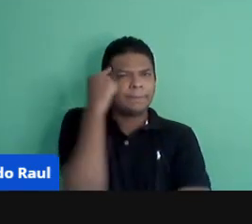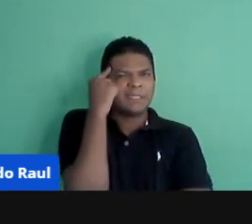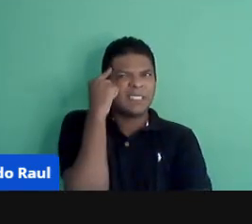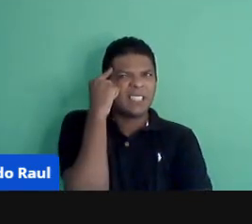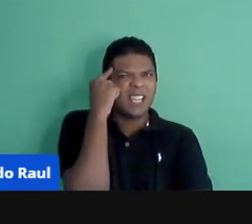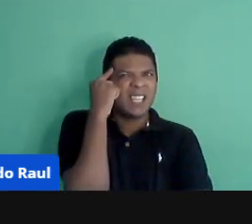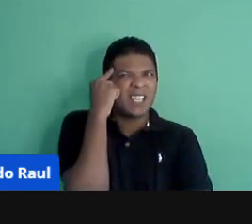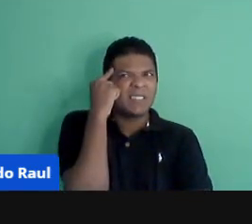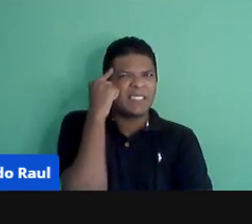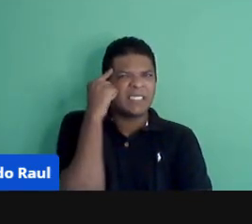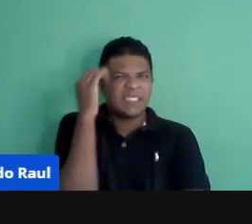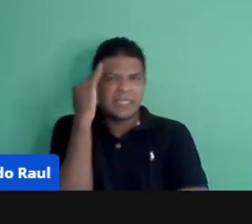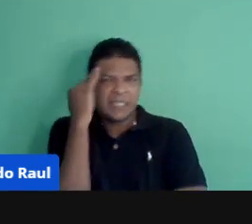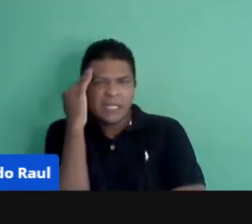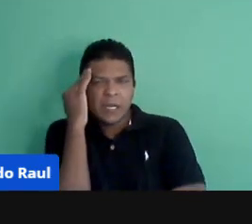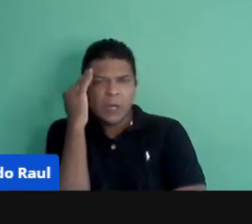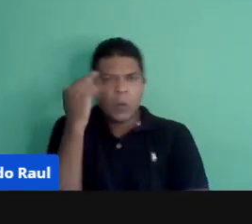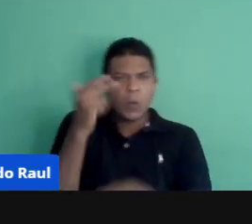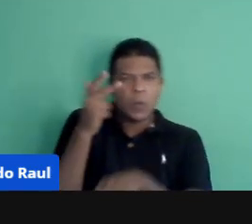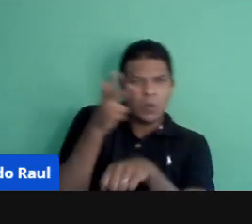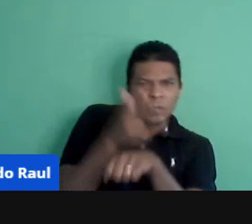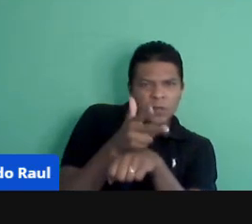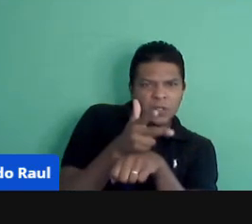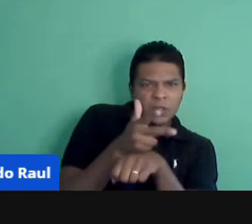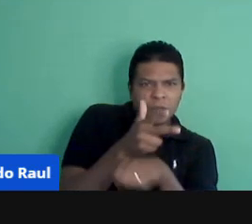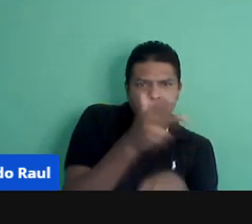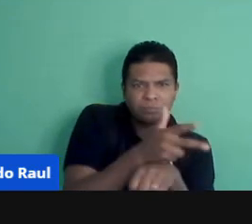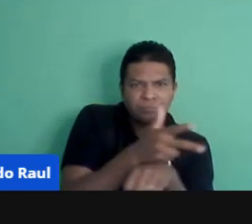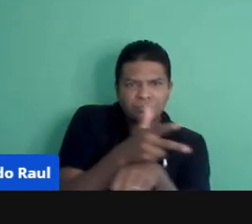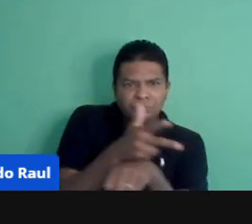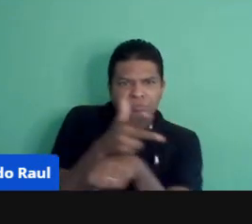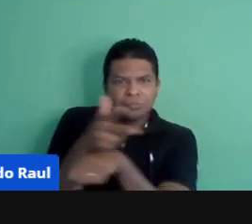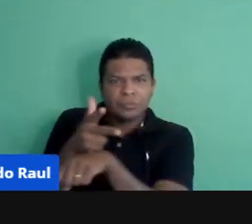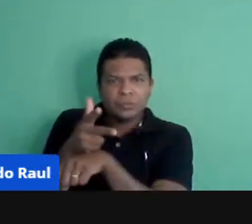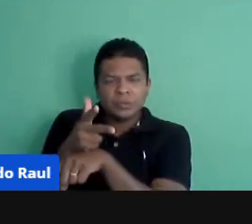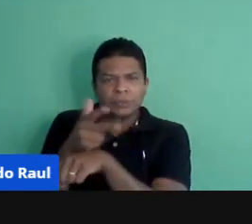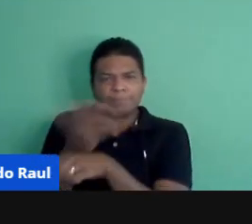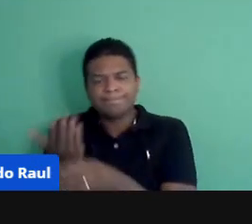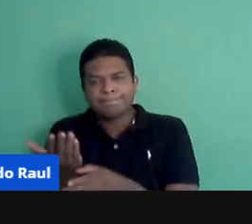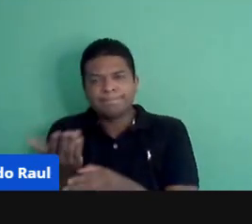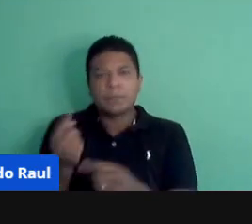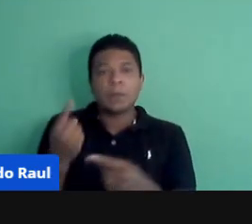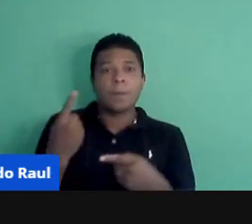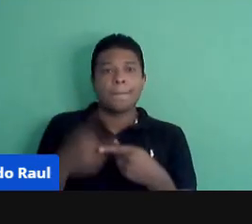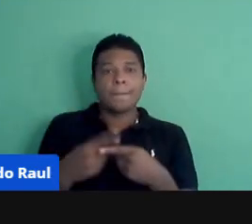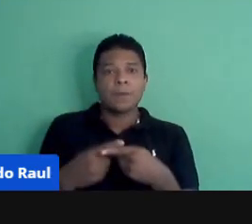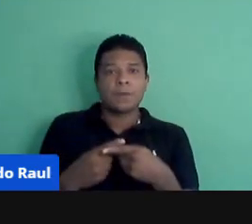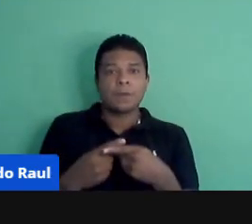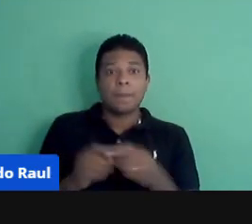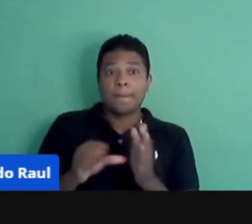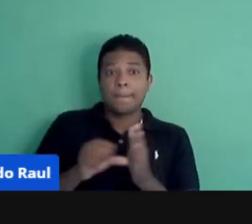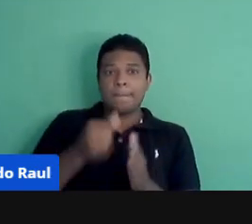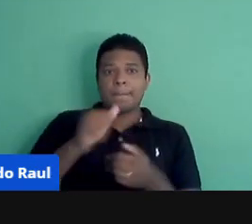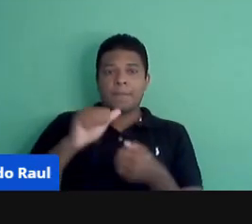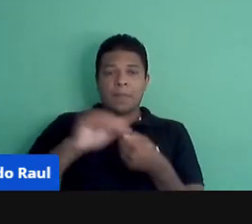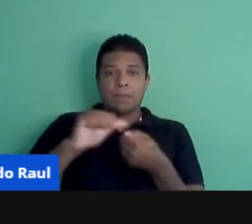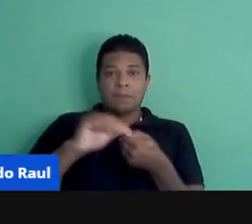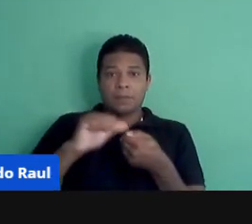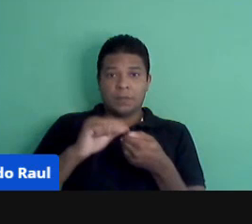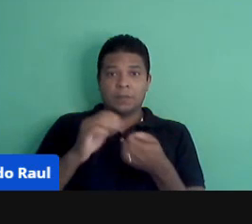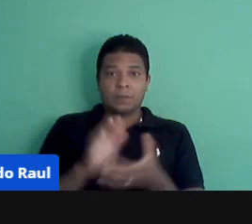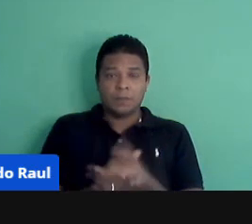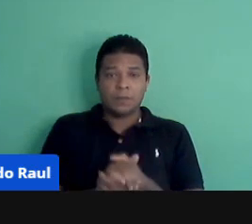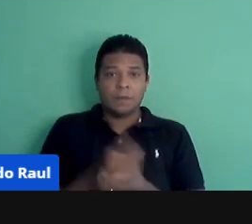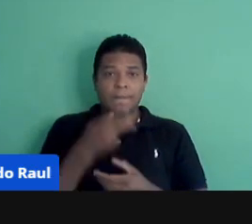esse vídeo? Será que eles assistiriam esse vídeo? Porque eu tinha que fazer o meu, né? Como eu